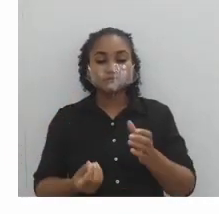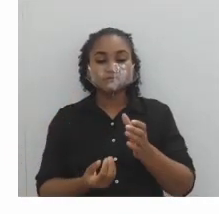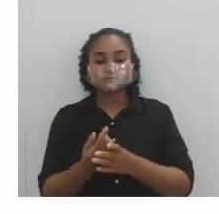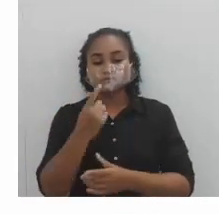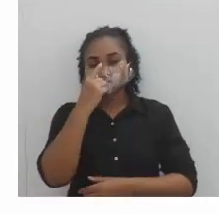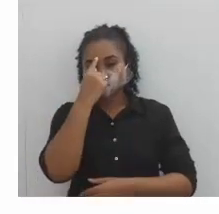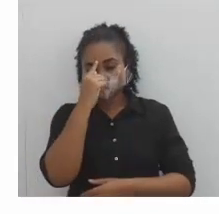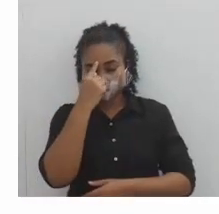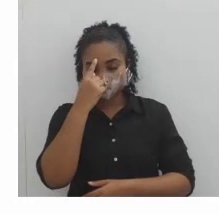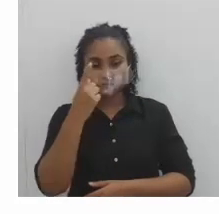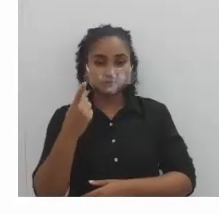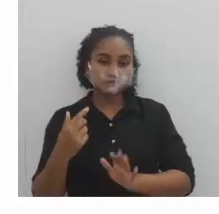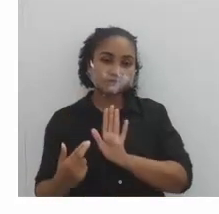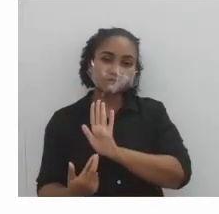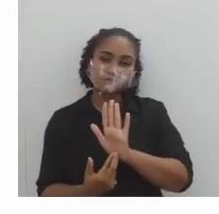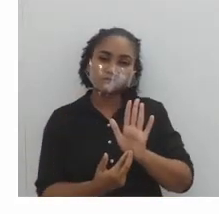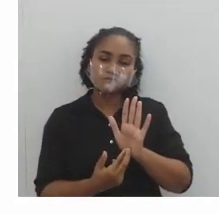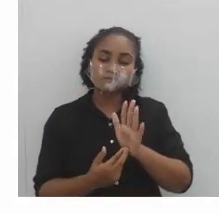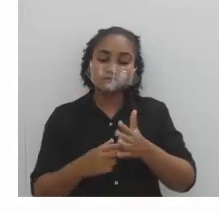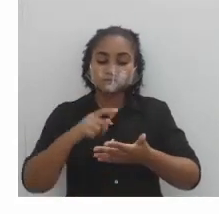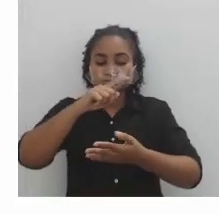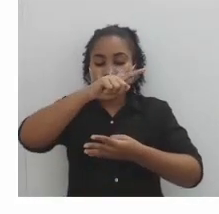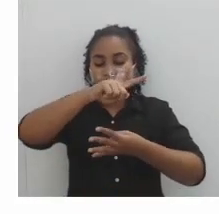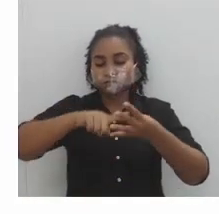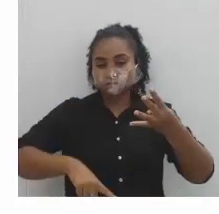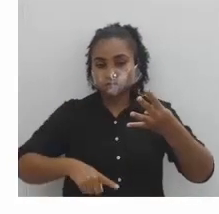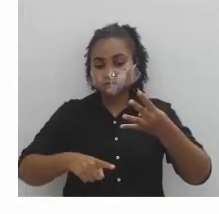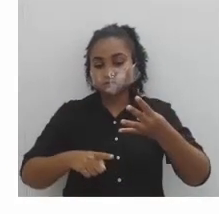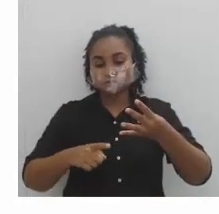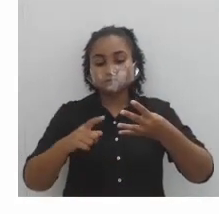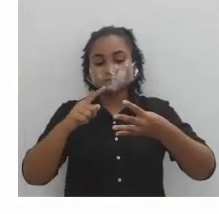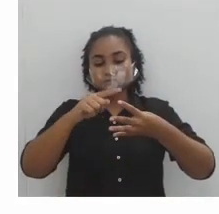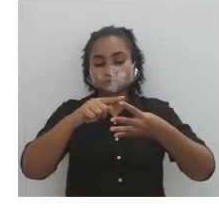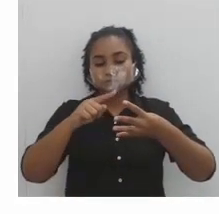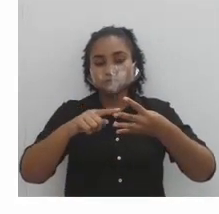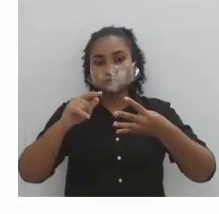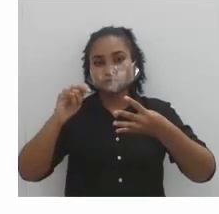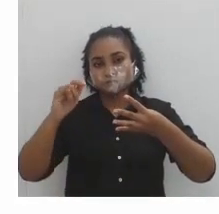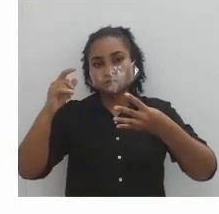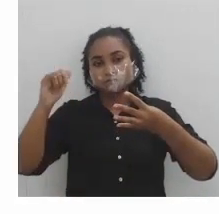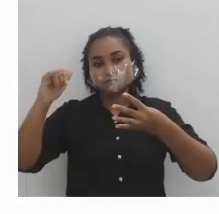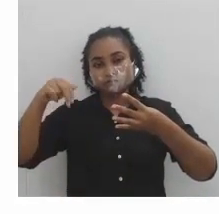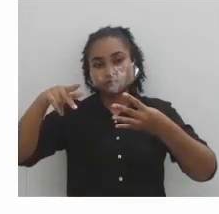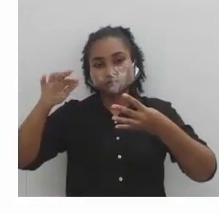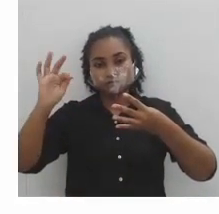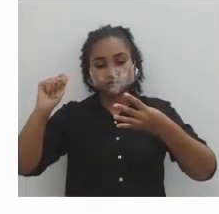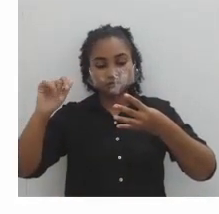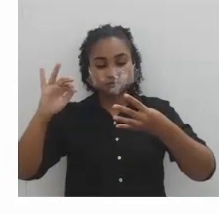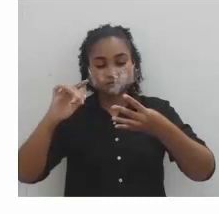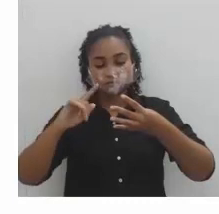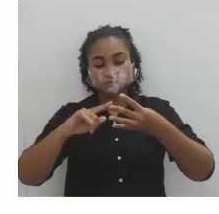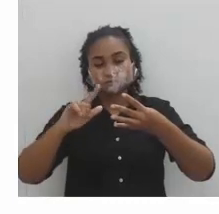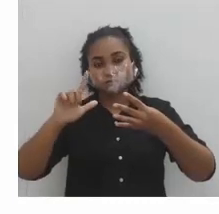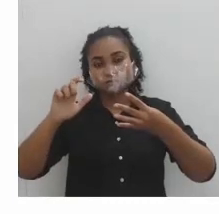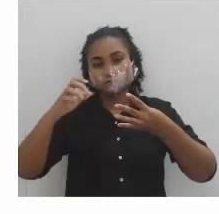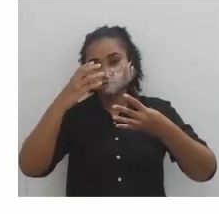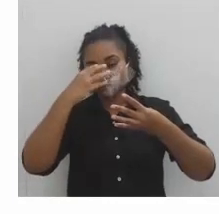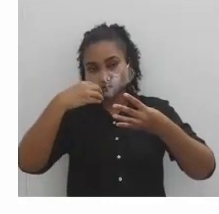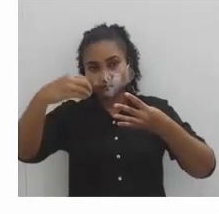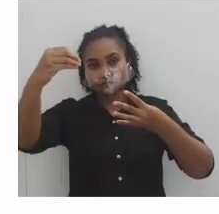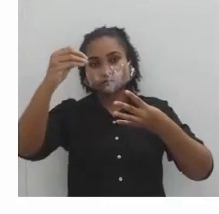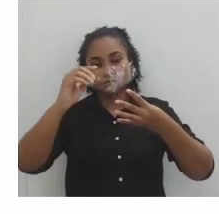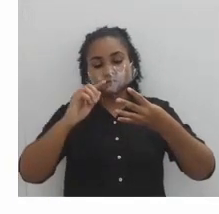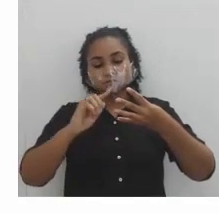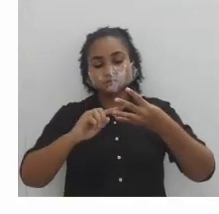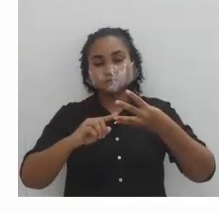suas peças representavam as 4 divisões do exército: infantaria, cavalaria, elefantes e carruagem. Você vê que